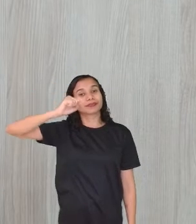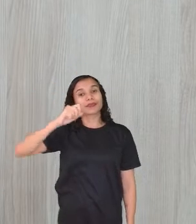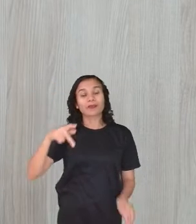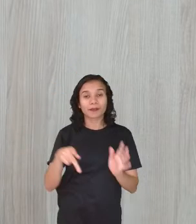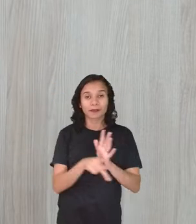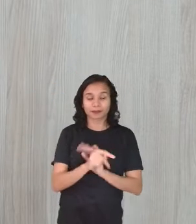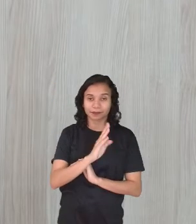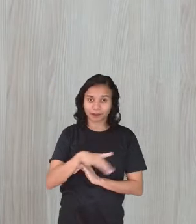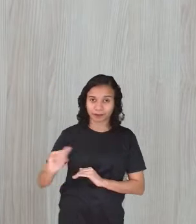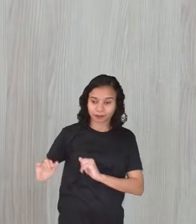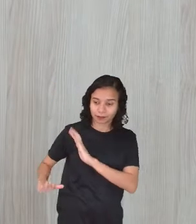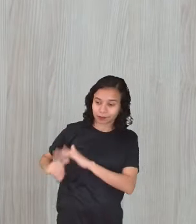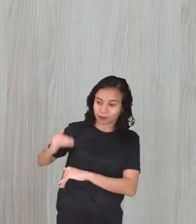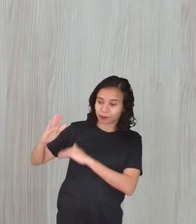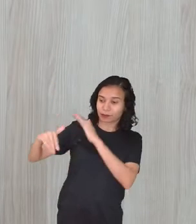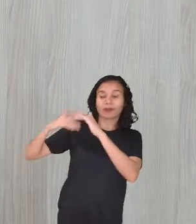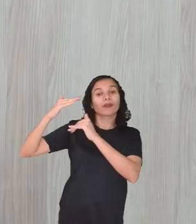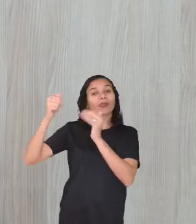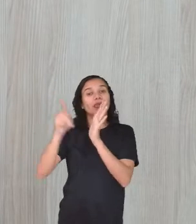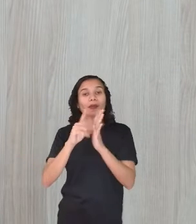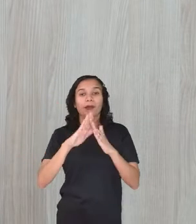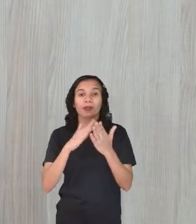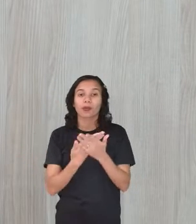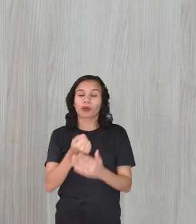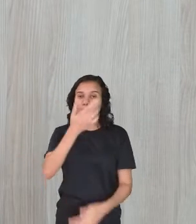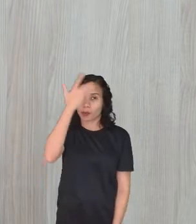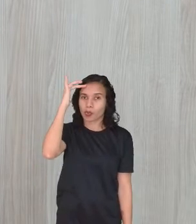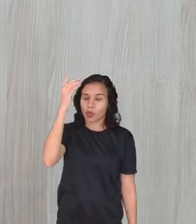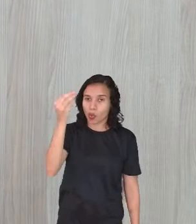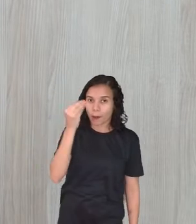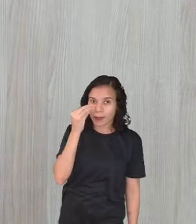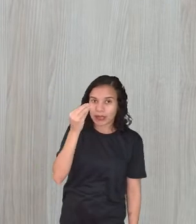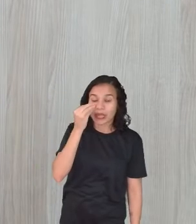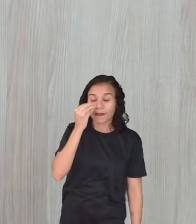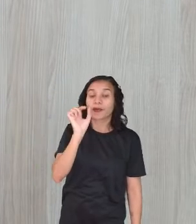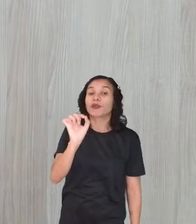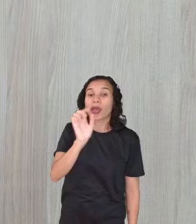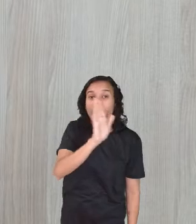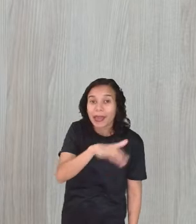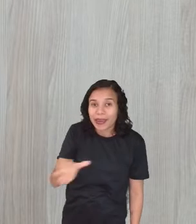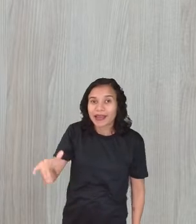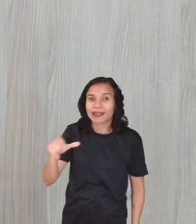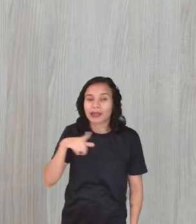mais avançada de escola. Observa-se, após pesquisas, que as crianças, elas